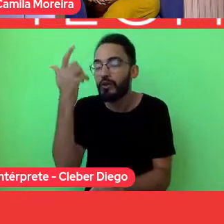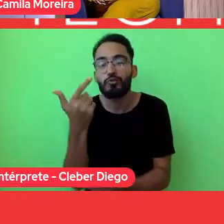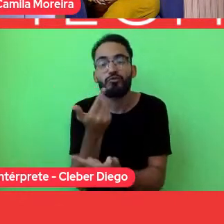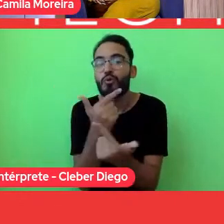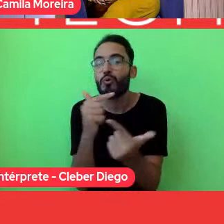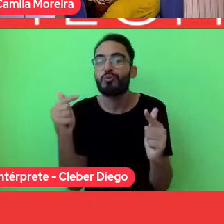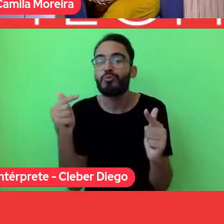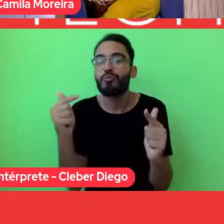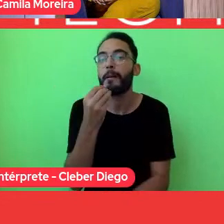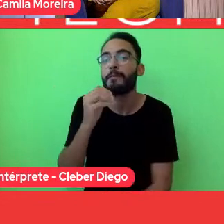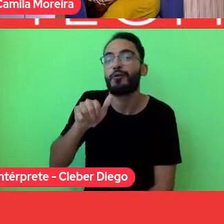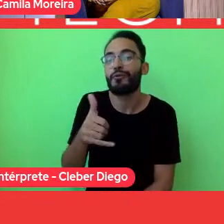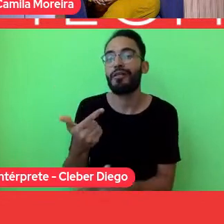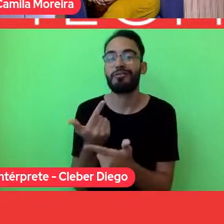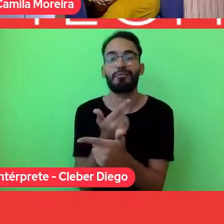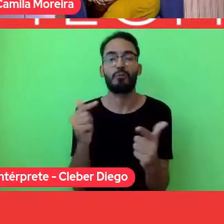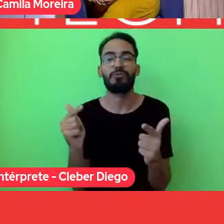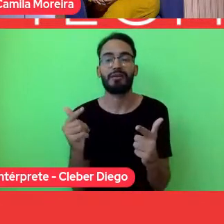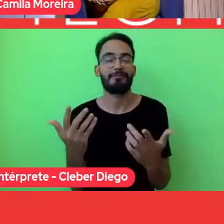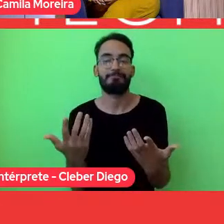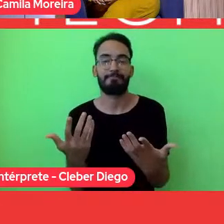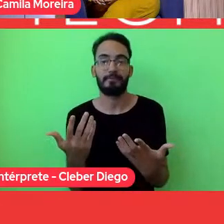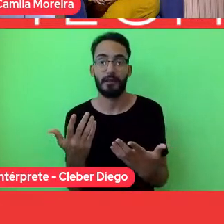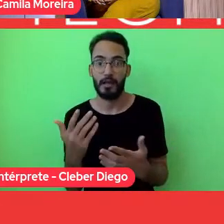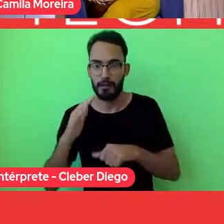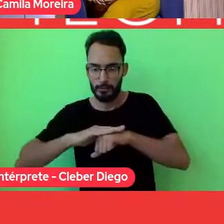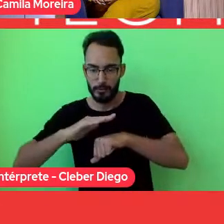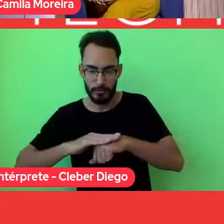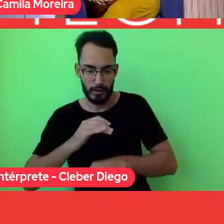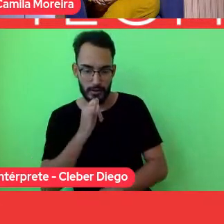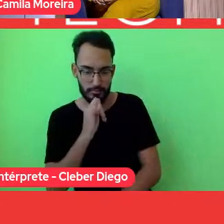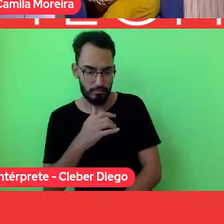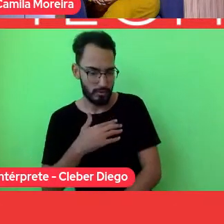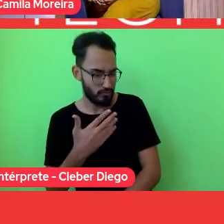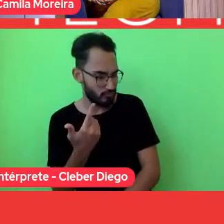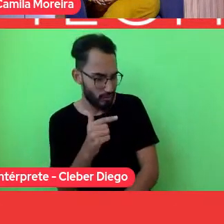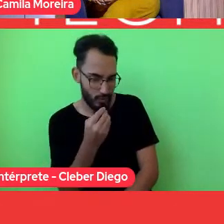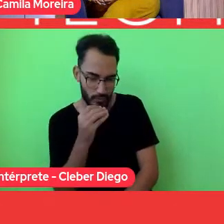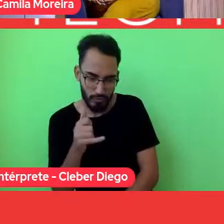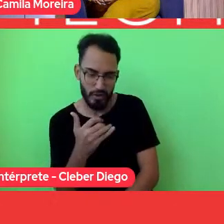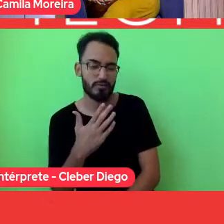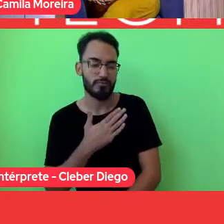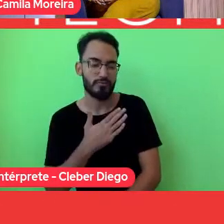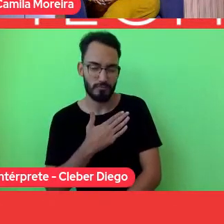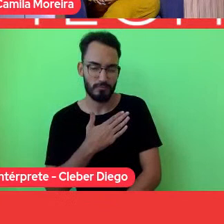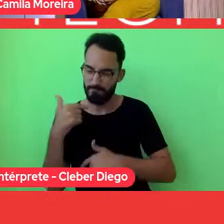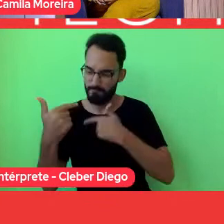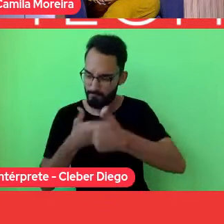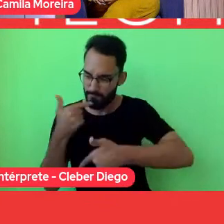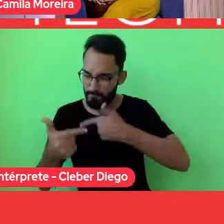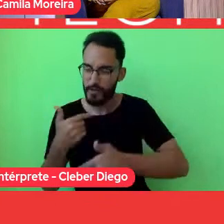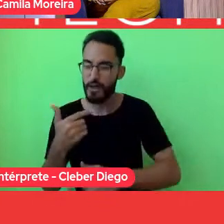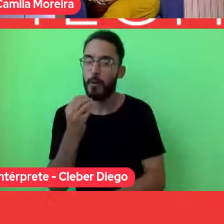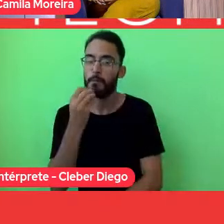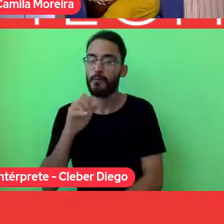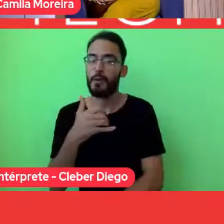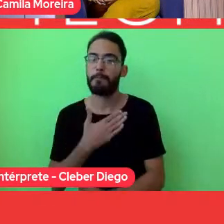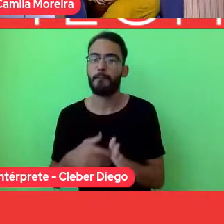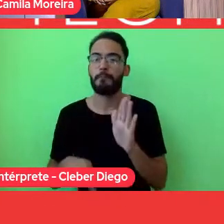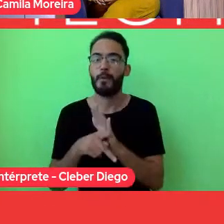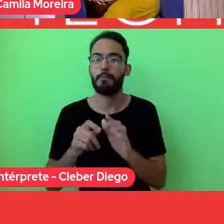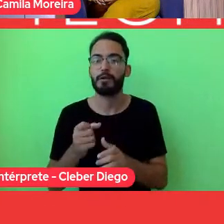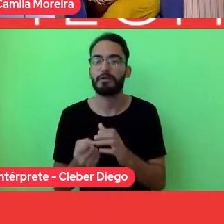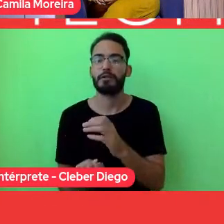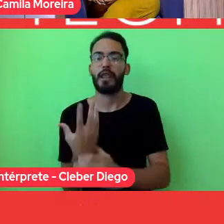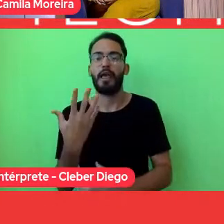oportunidade. Tem muita gente que não tem e que consegue criar, que foi o meu caso. Eu não tinha e eu consegui criar as minhas oportunidades. Hoje eu estou num